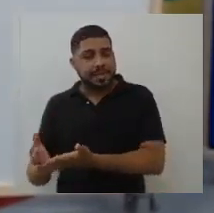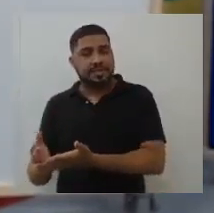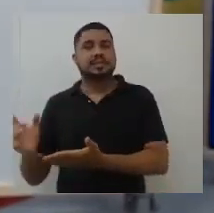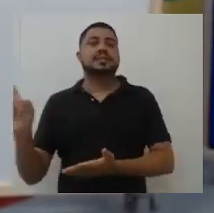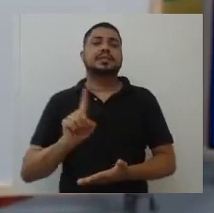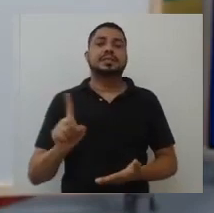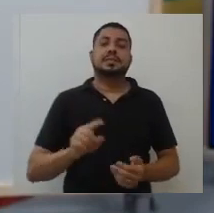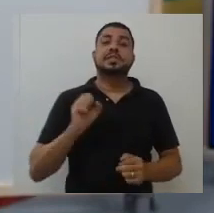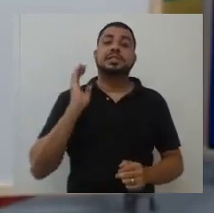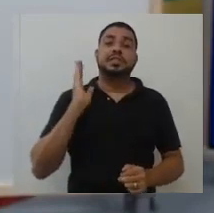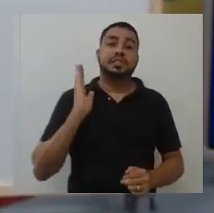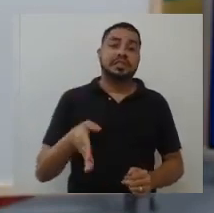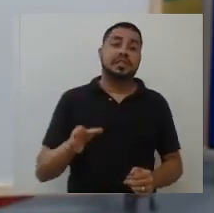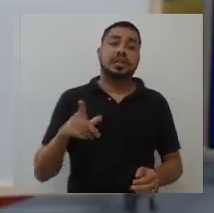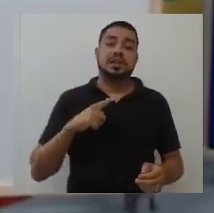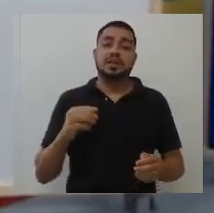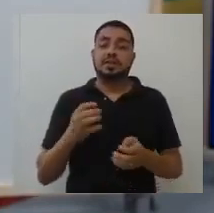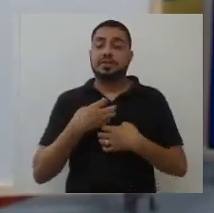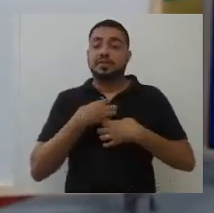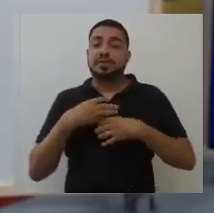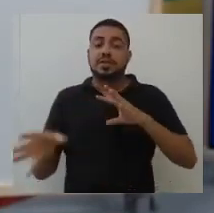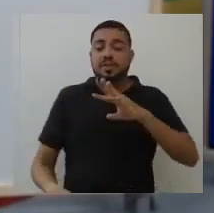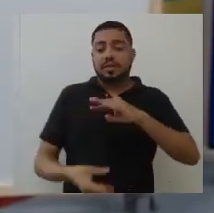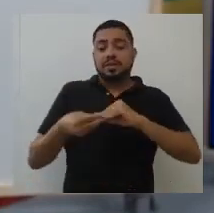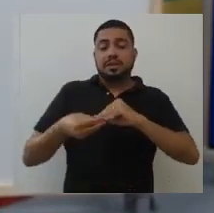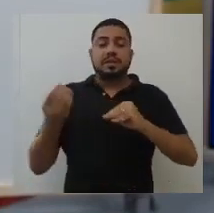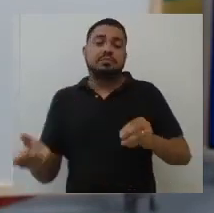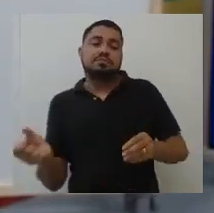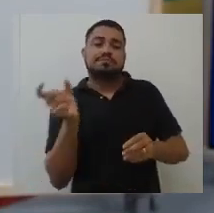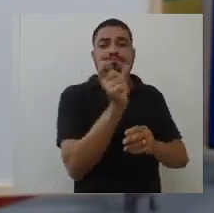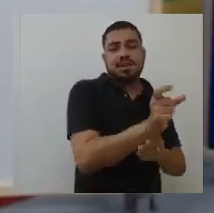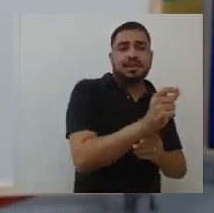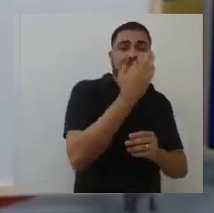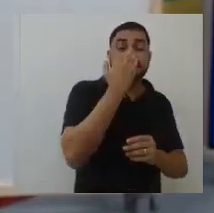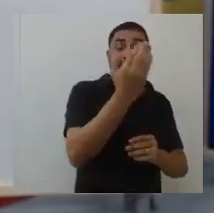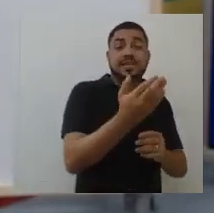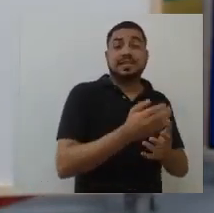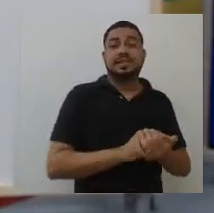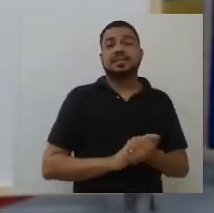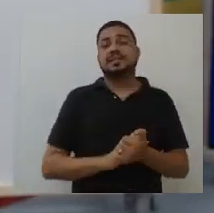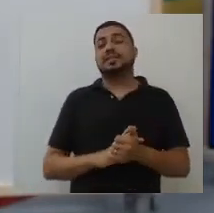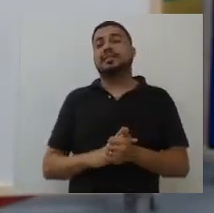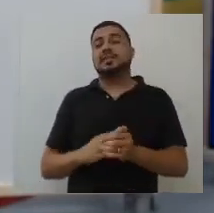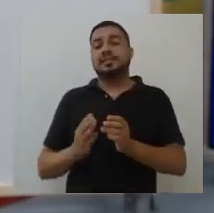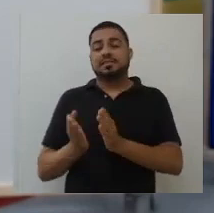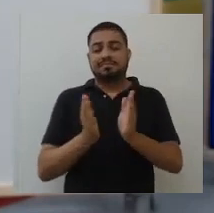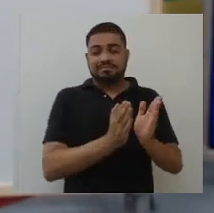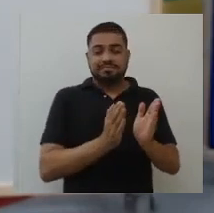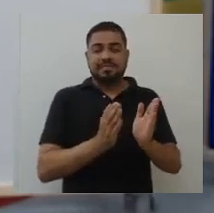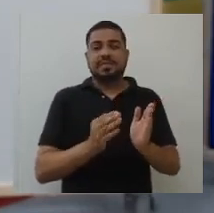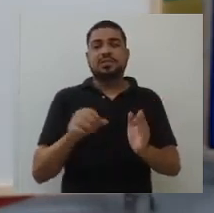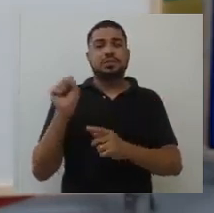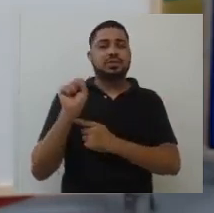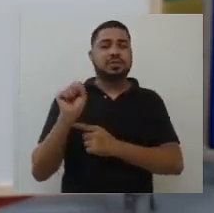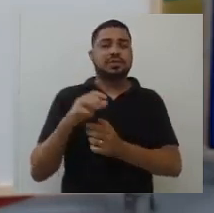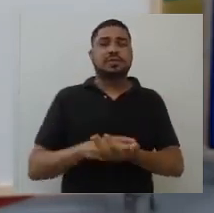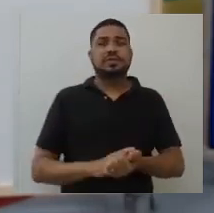na forma abreviada. E jogo isso na frente do sujeito, tá certo? Então, você não